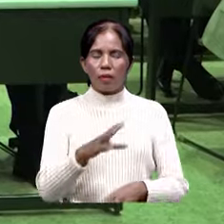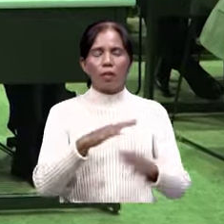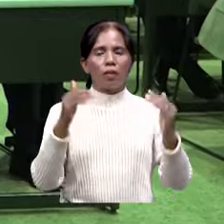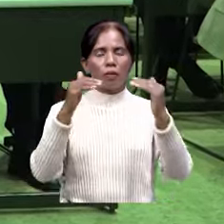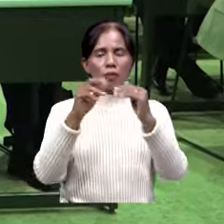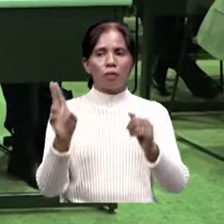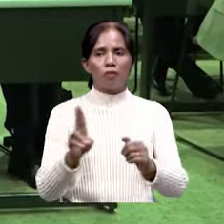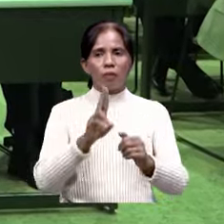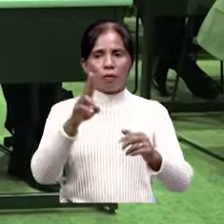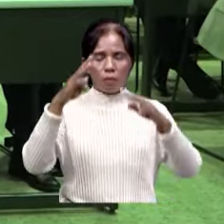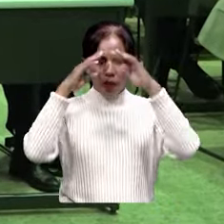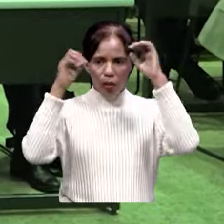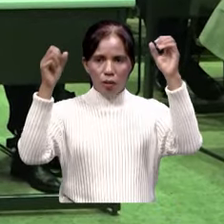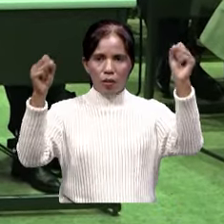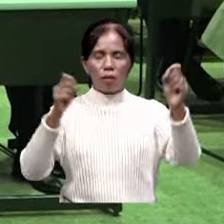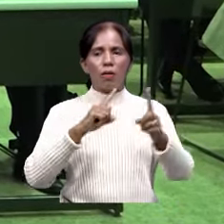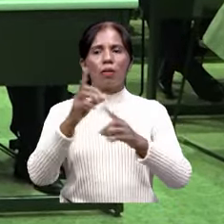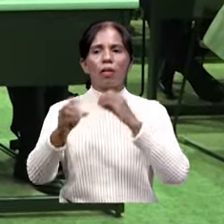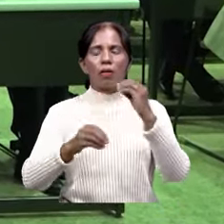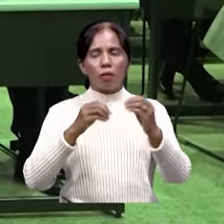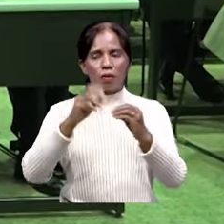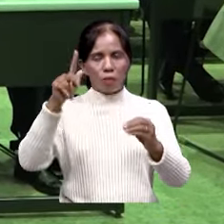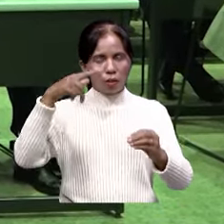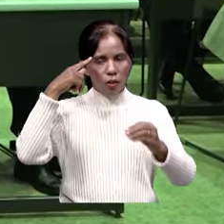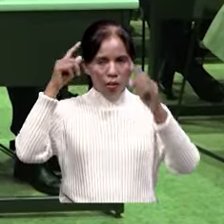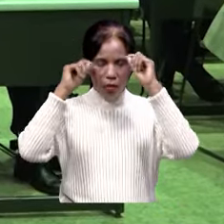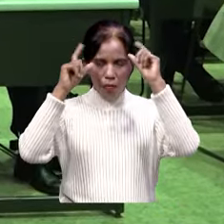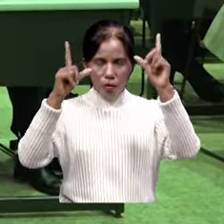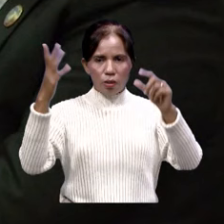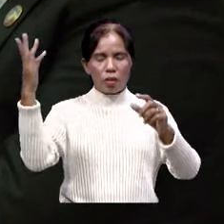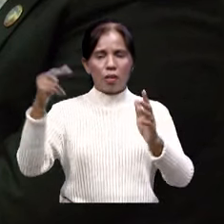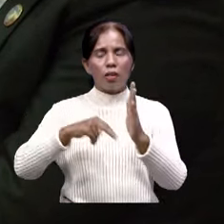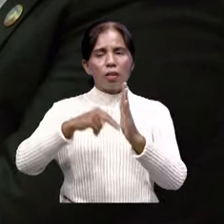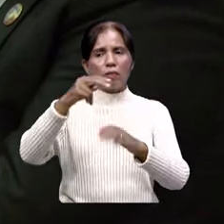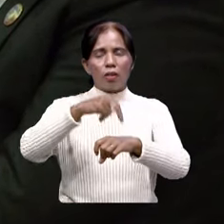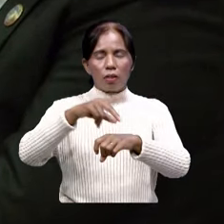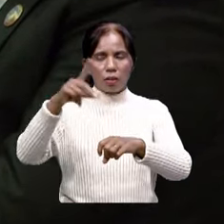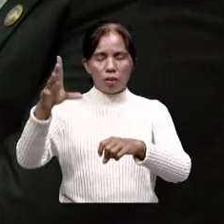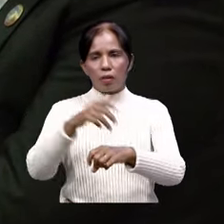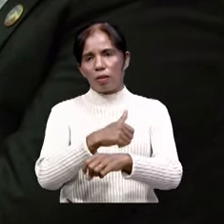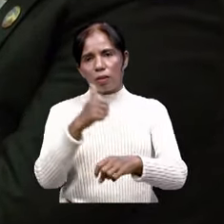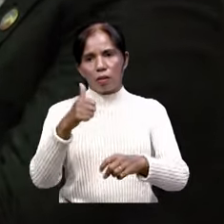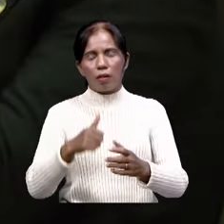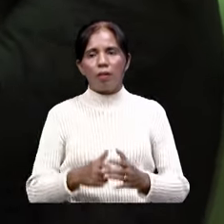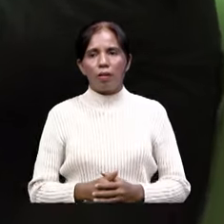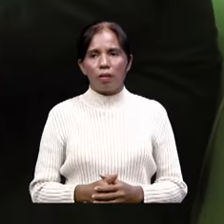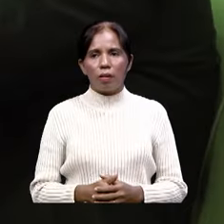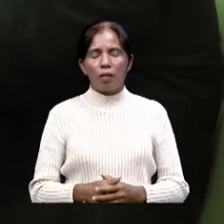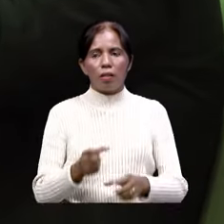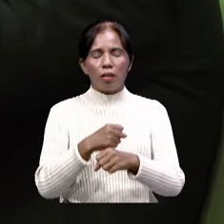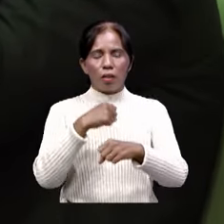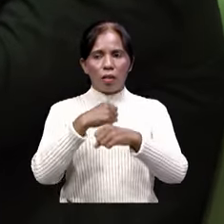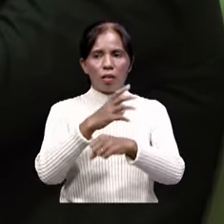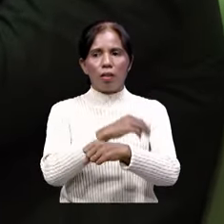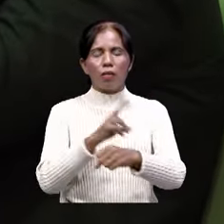Universidade Presidente da República Mos, qualia com a política Timor-Leste e a nível nacional, global, no Seluctan. Além de nem a foi enralar a palestra